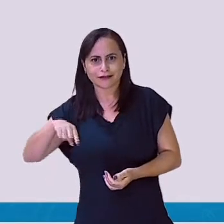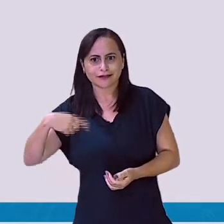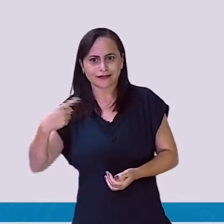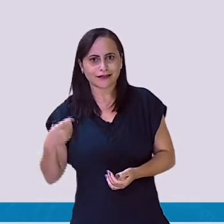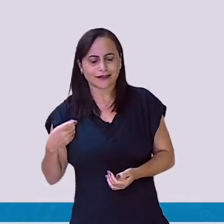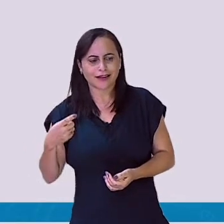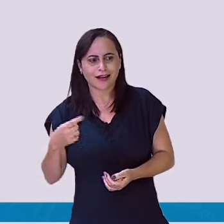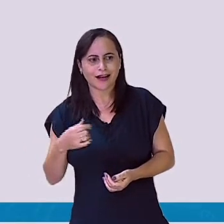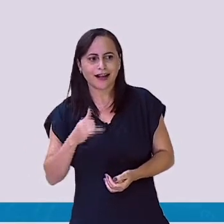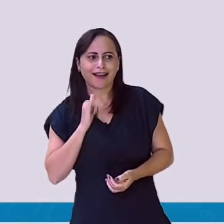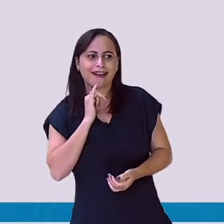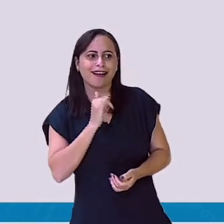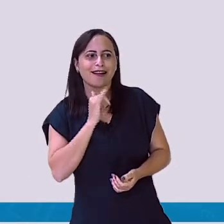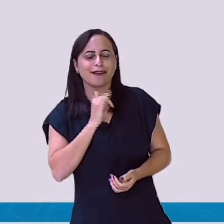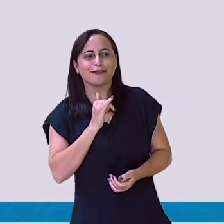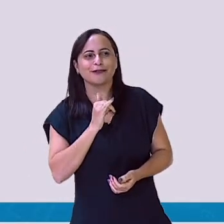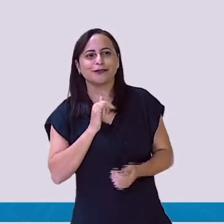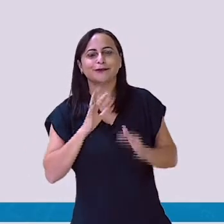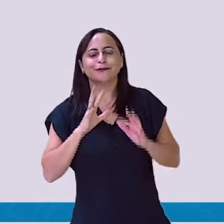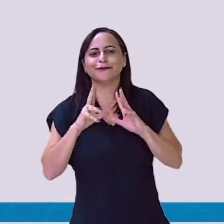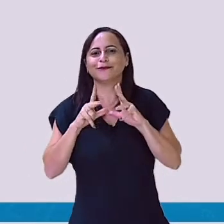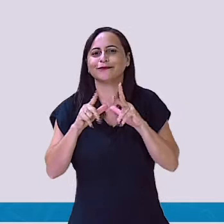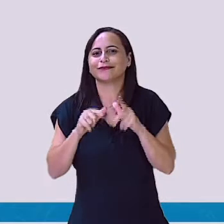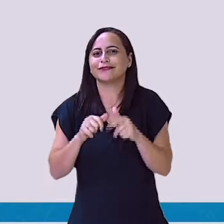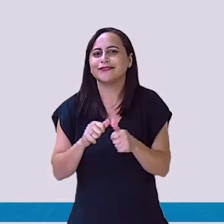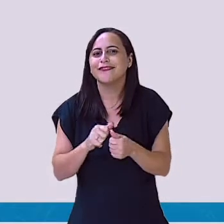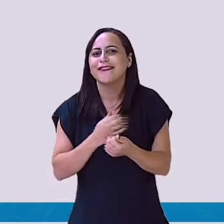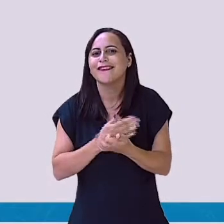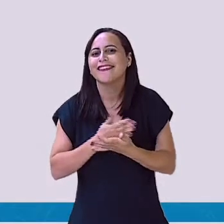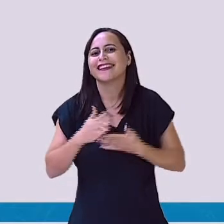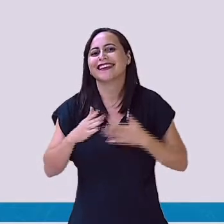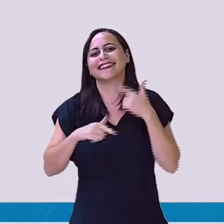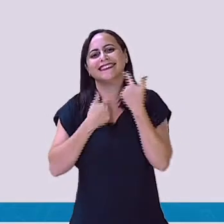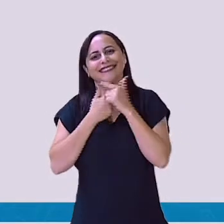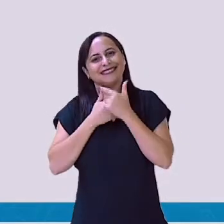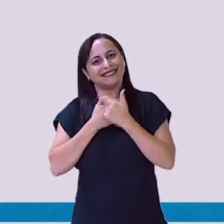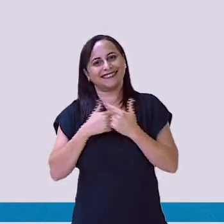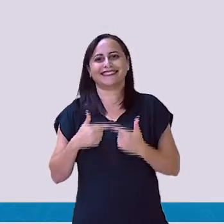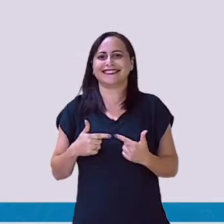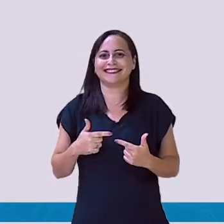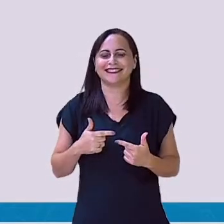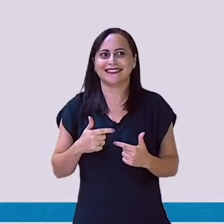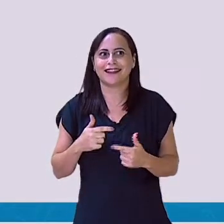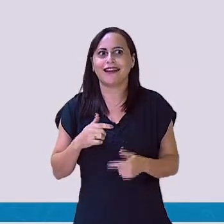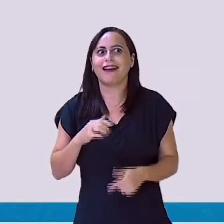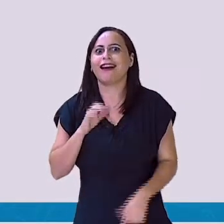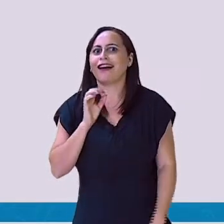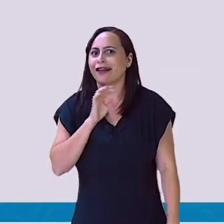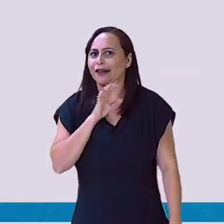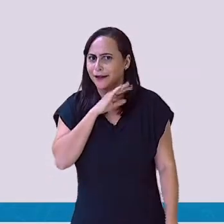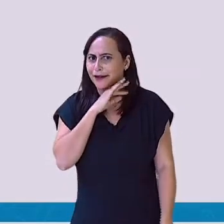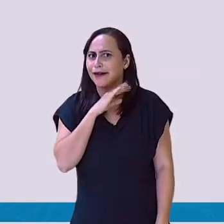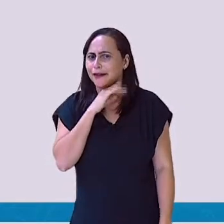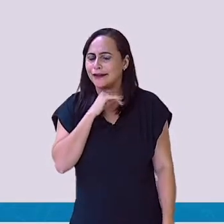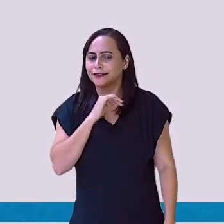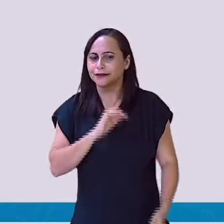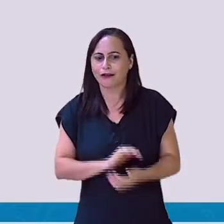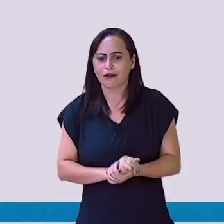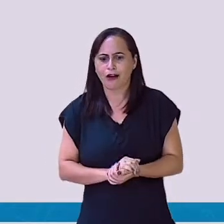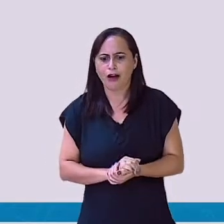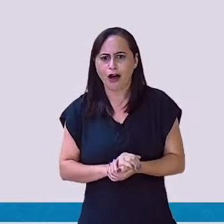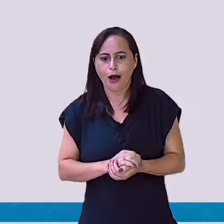que provocou gargalhadas diante de tanta maldade. Ele jogou de volta